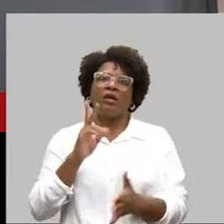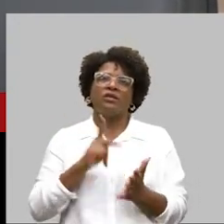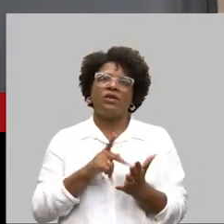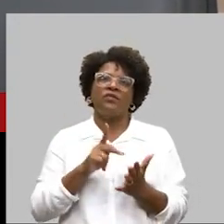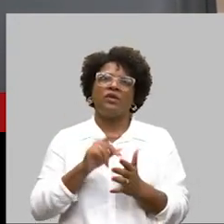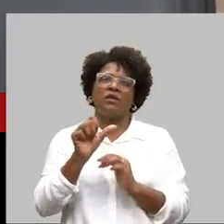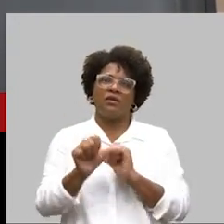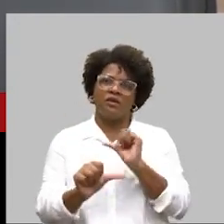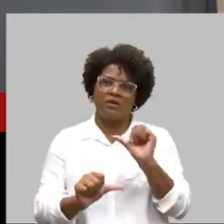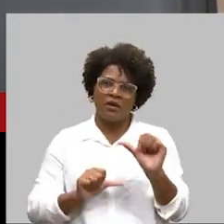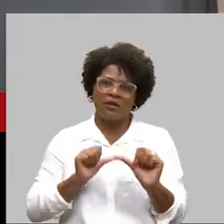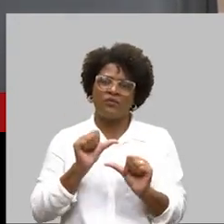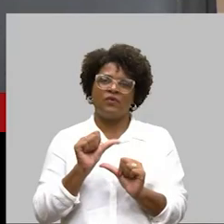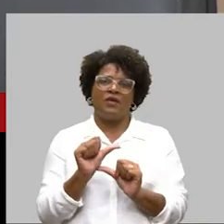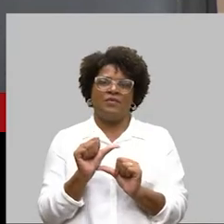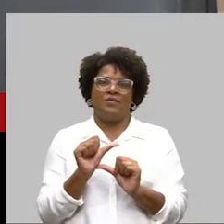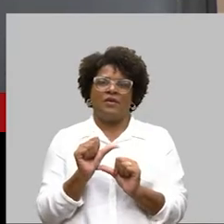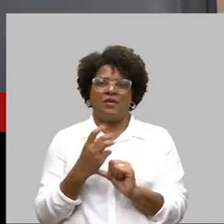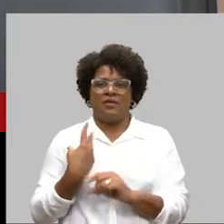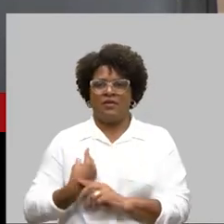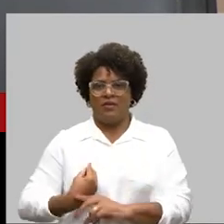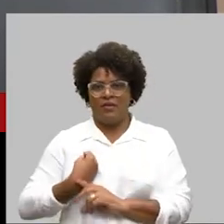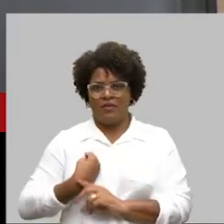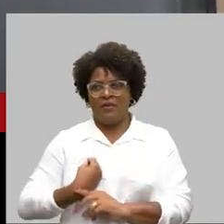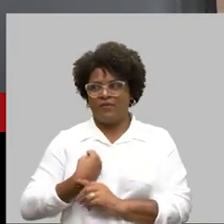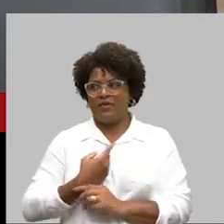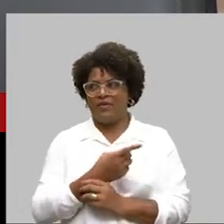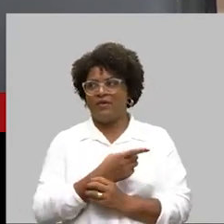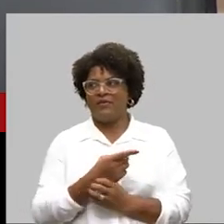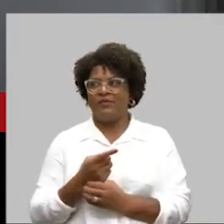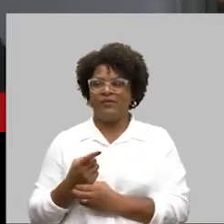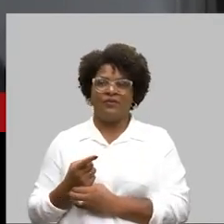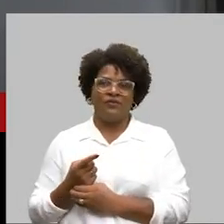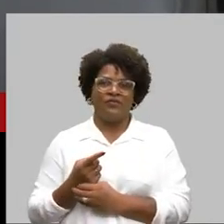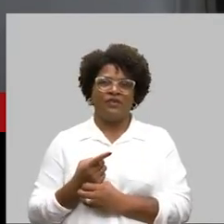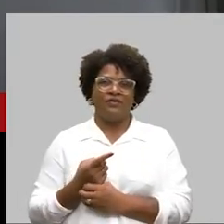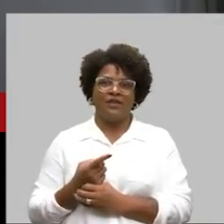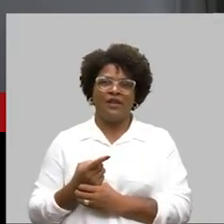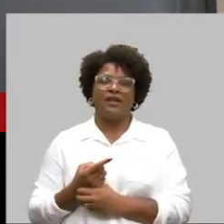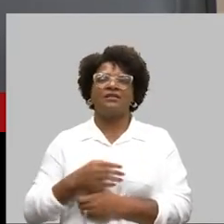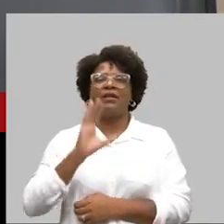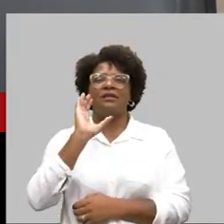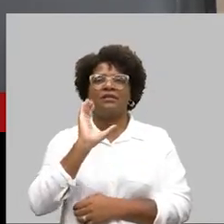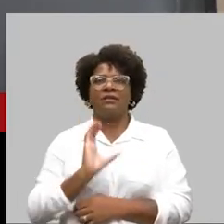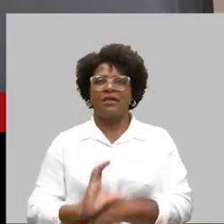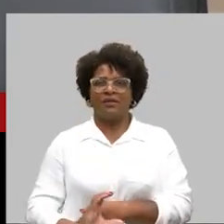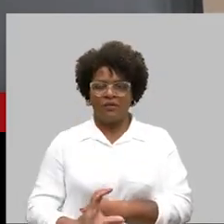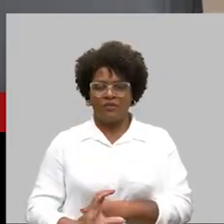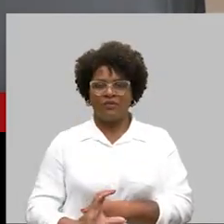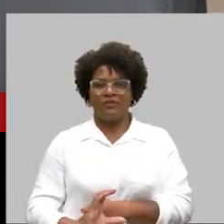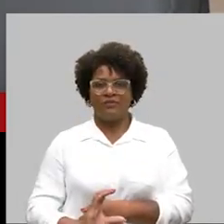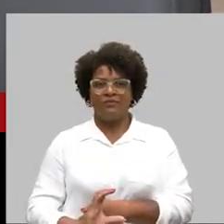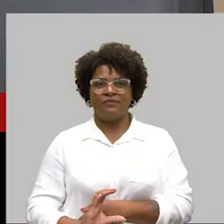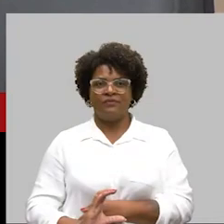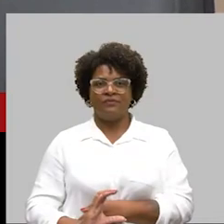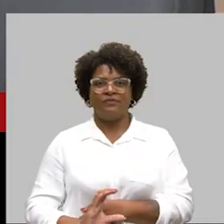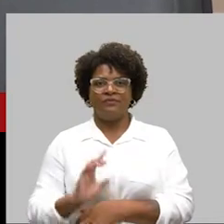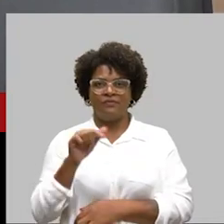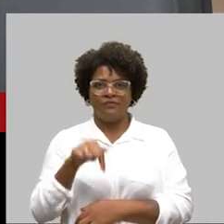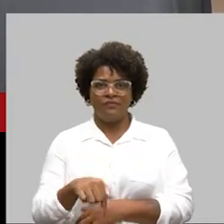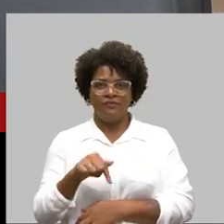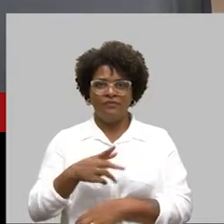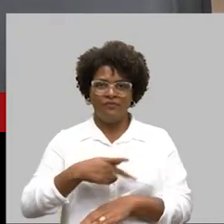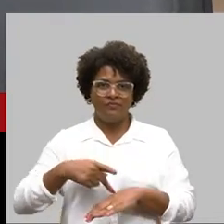transformadora da vida de vocês enquanto cidadãs e cidadãos deste